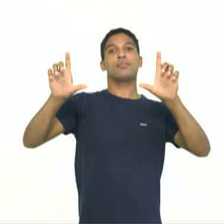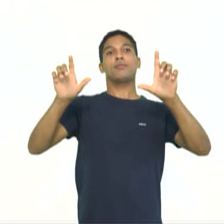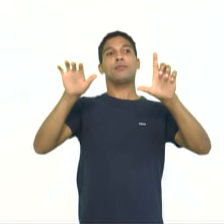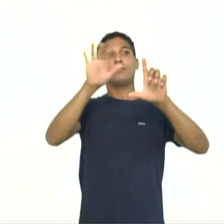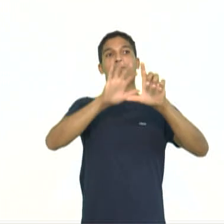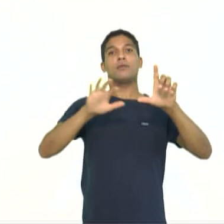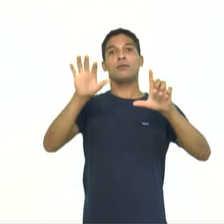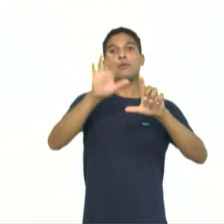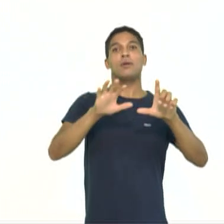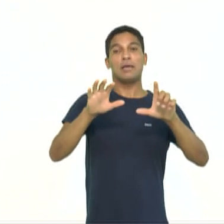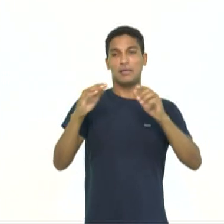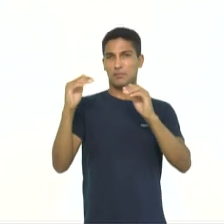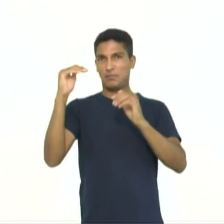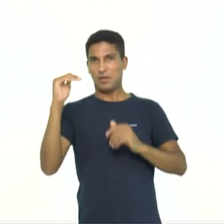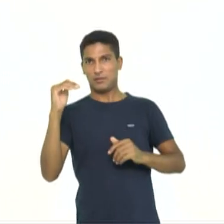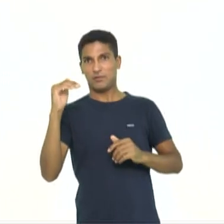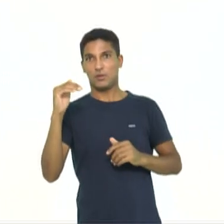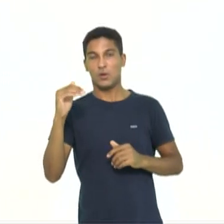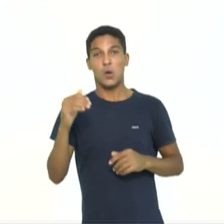jeito americano.